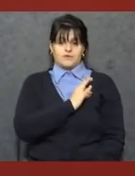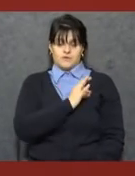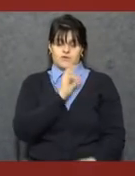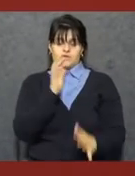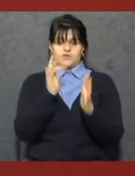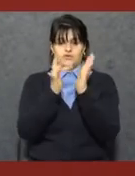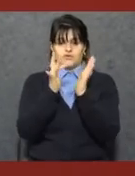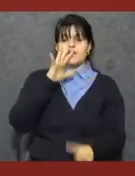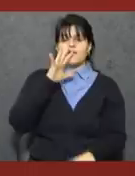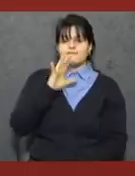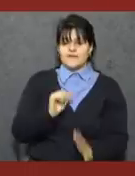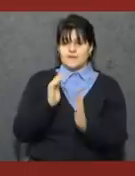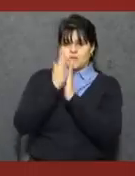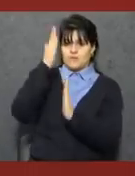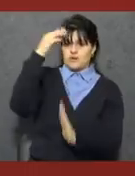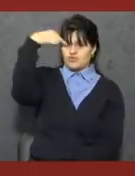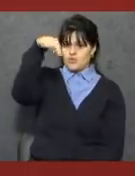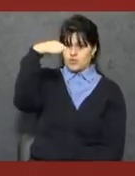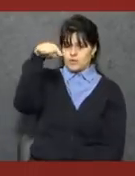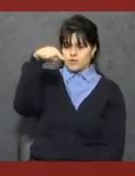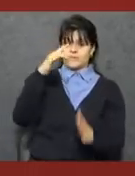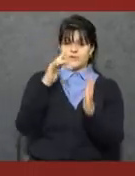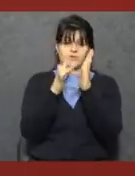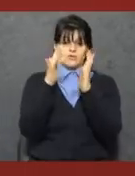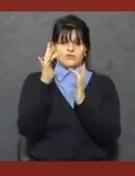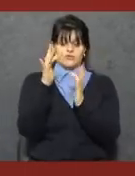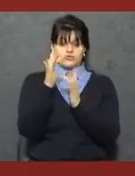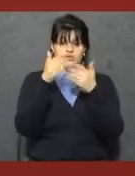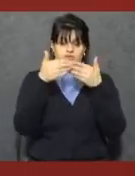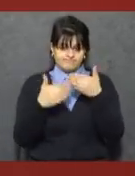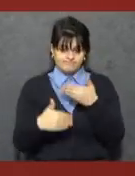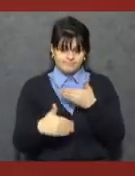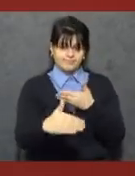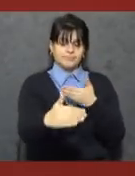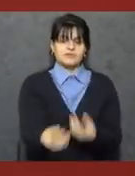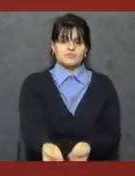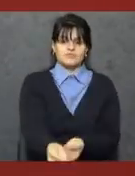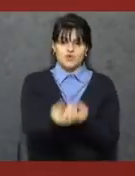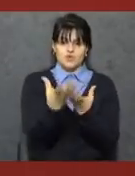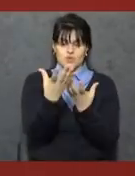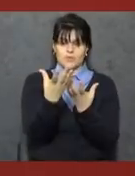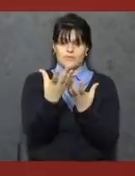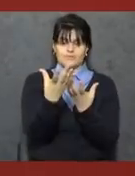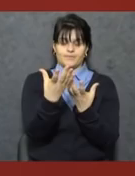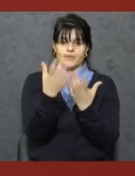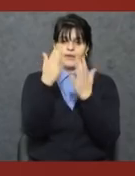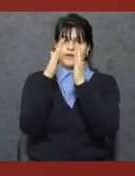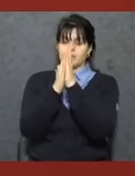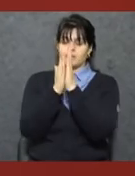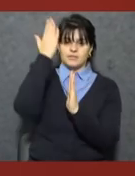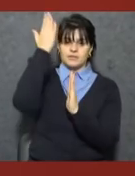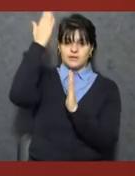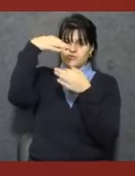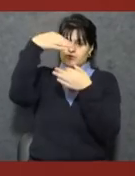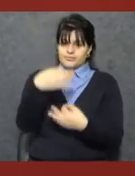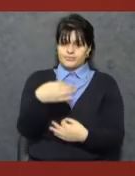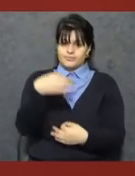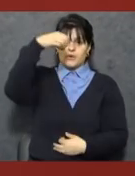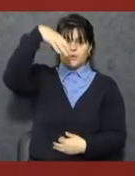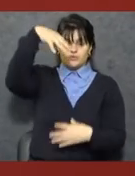Filho unigênito de Deus, nascido do Pai antes de todos os séculos. Deus de Deus, luz da